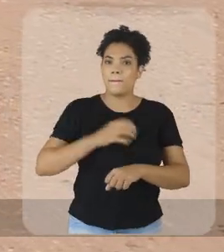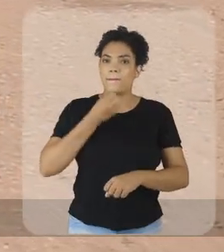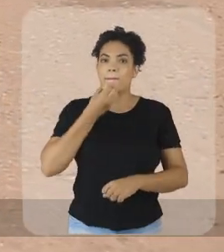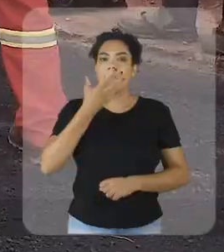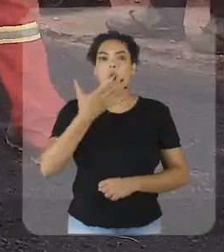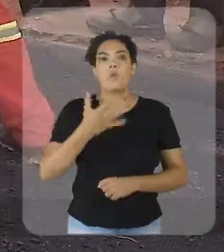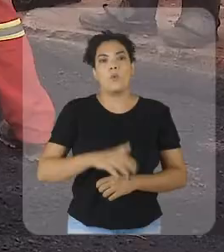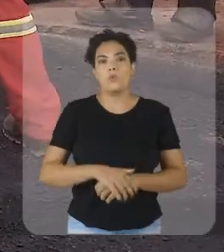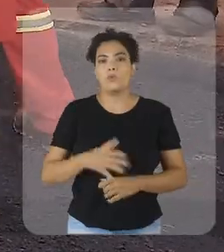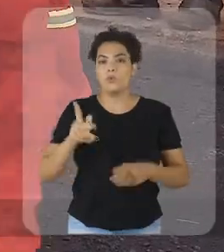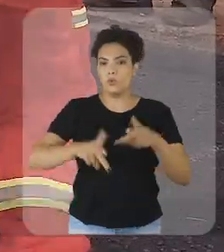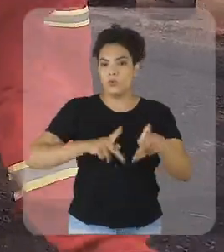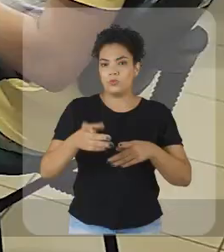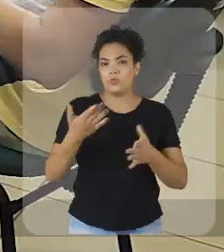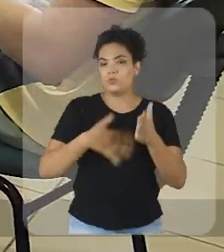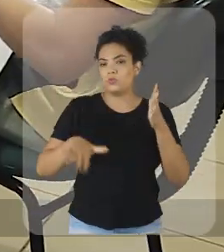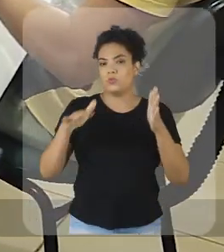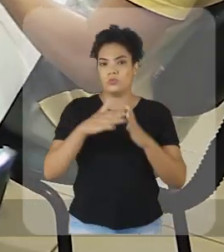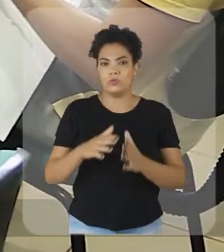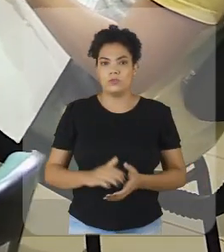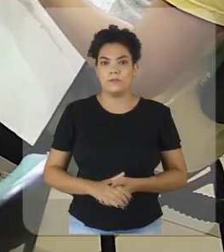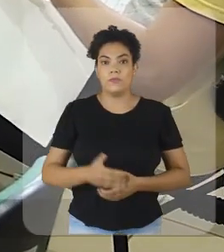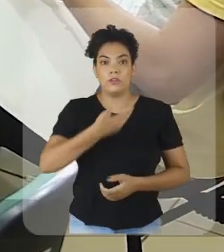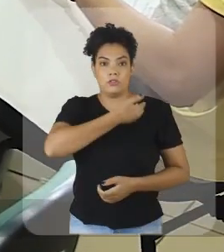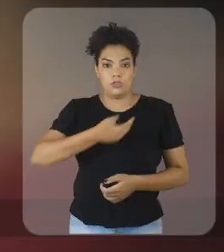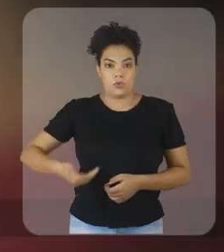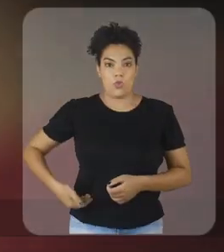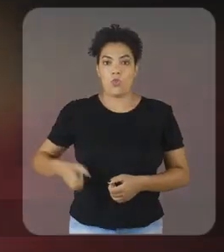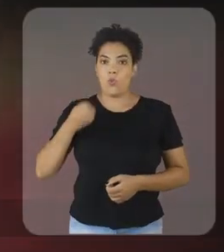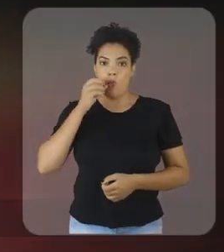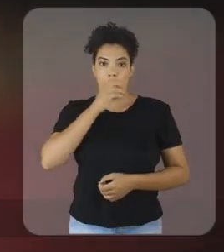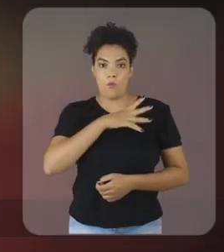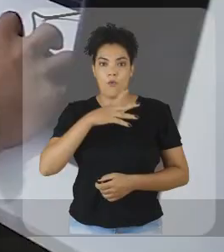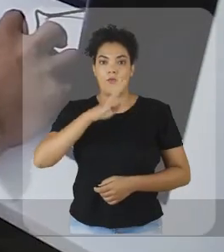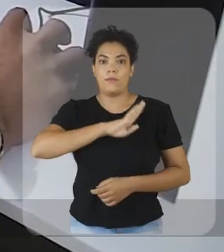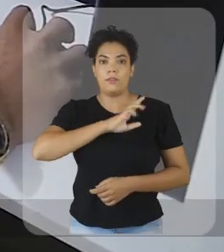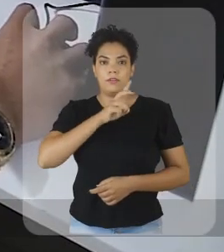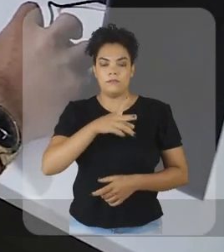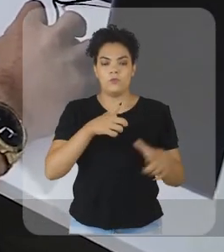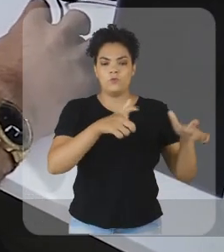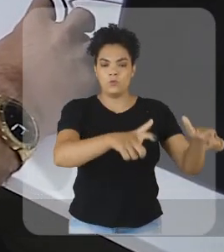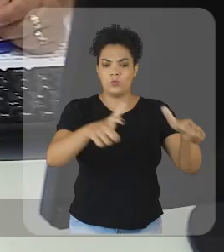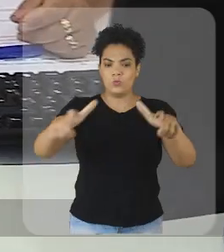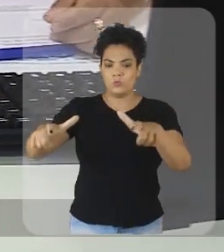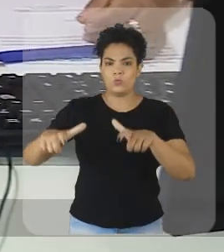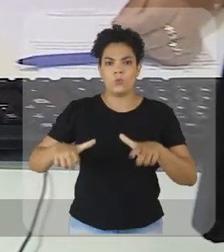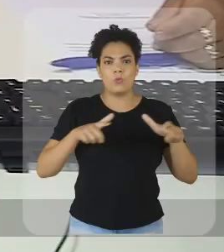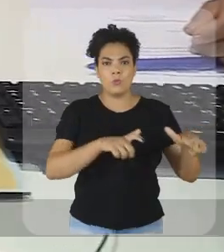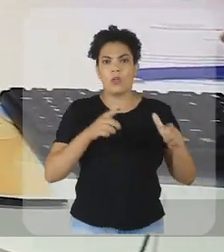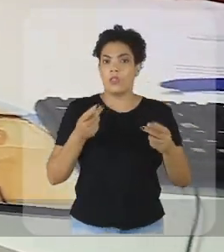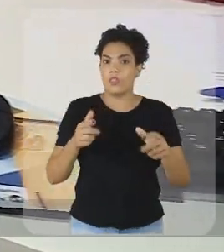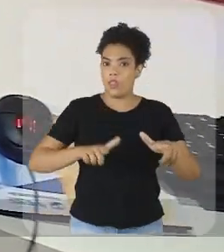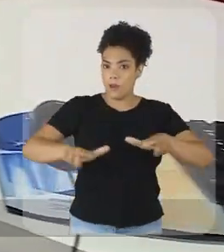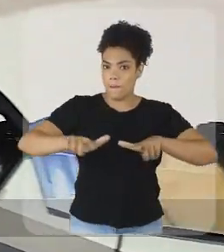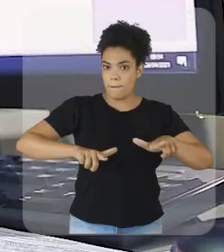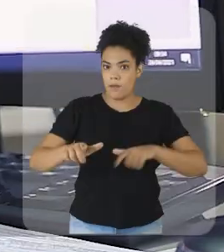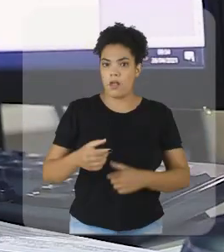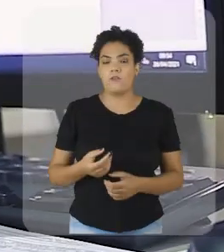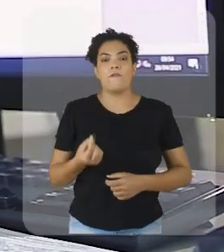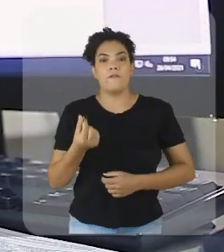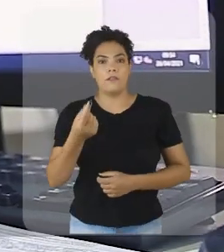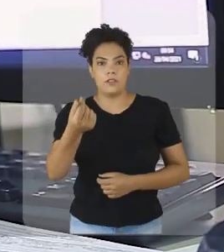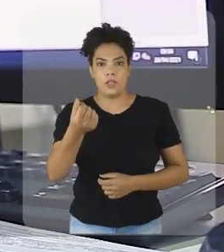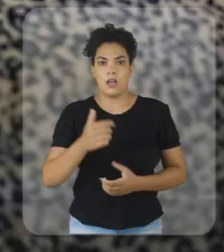a nossa população. A nova gestão de Benevides atua ao mesmo tempo em várias frentes, cuida das finanças